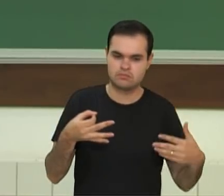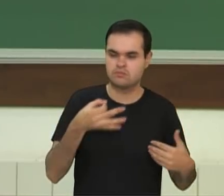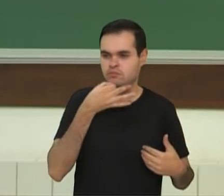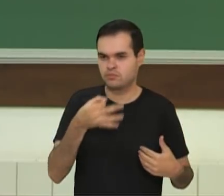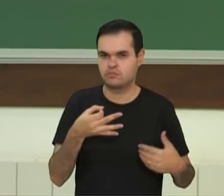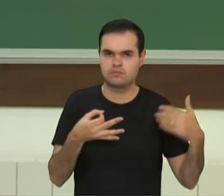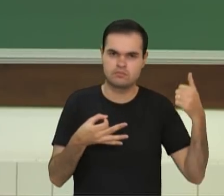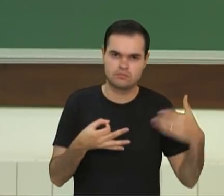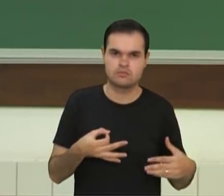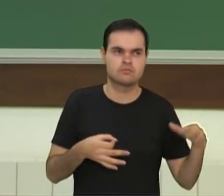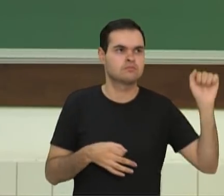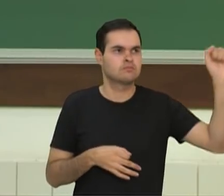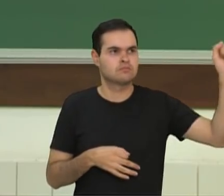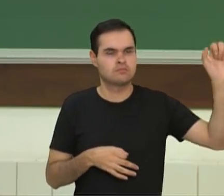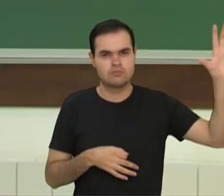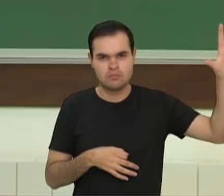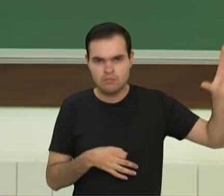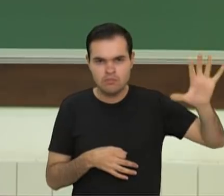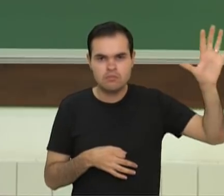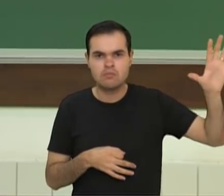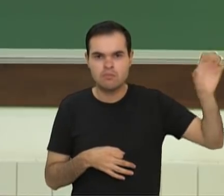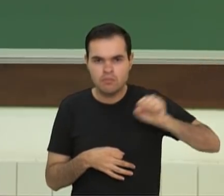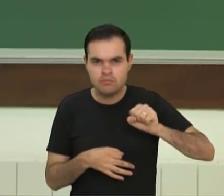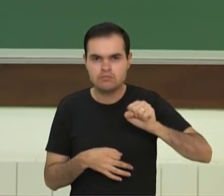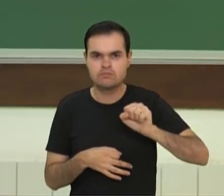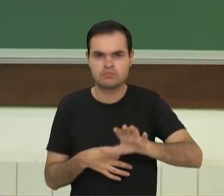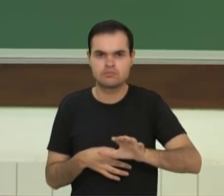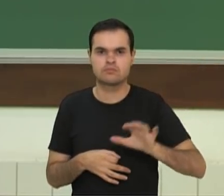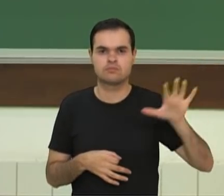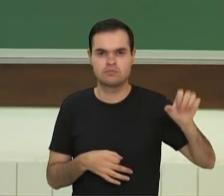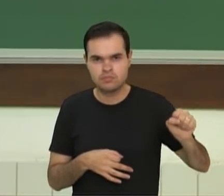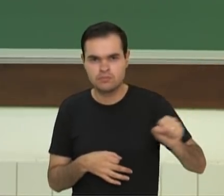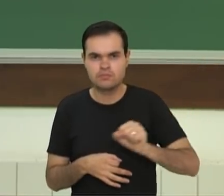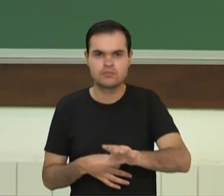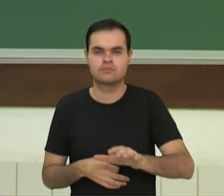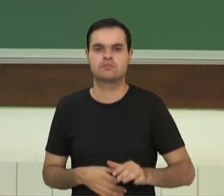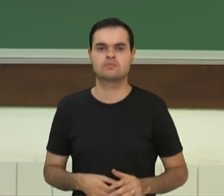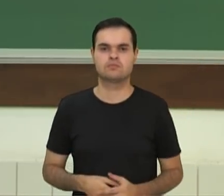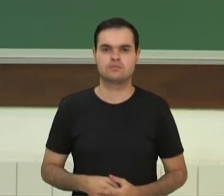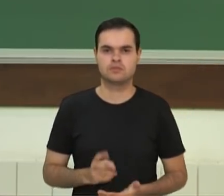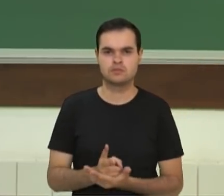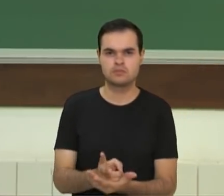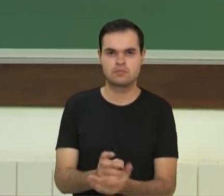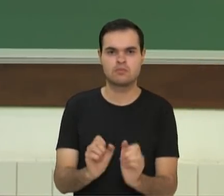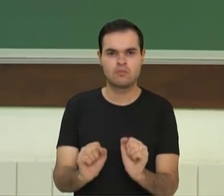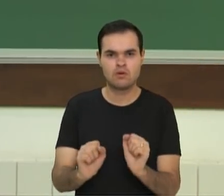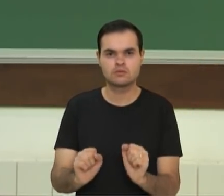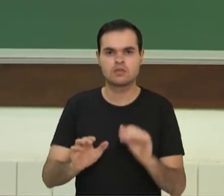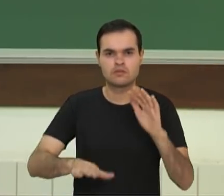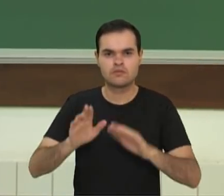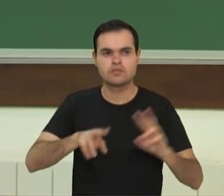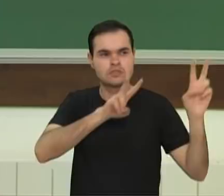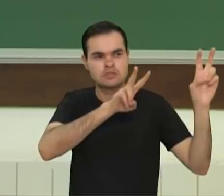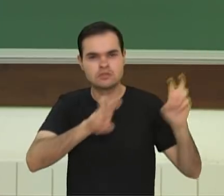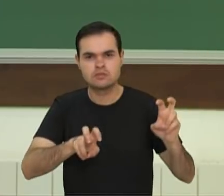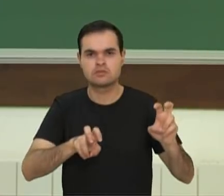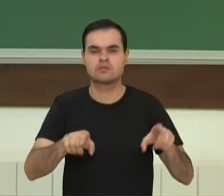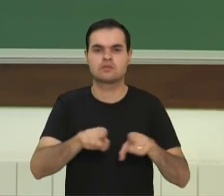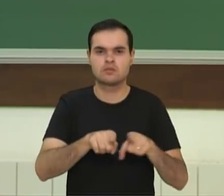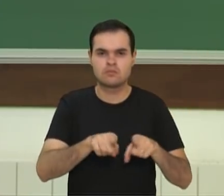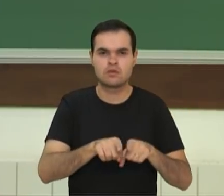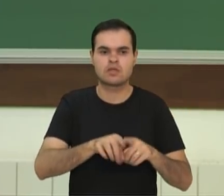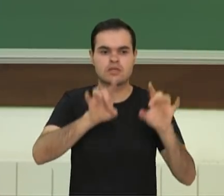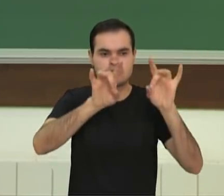estatísticos muitas vezes. Ele mesmo sendo especialista naquele assunto, ele pode trazer citações de pessoas que também